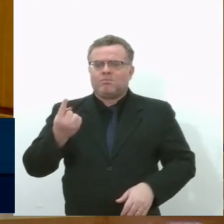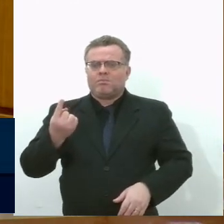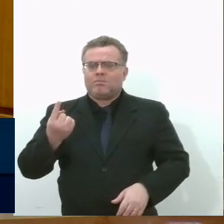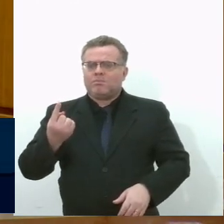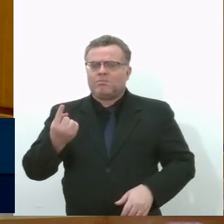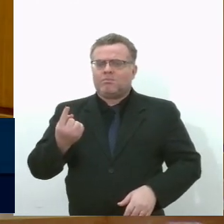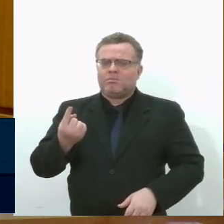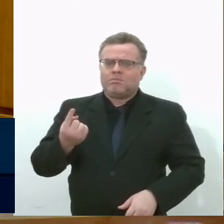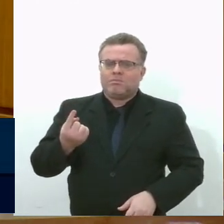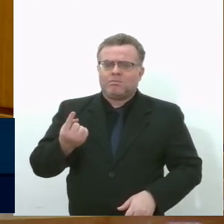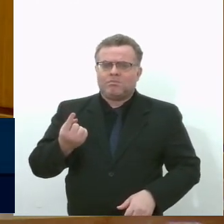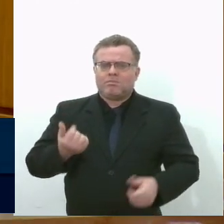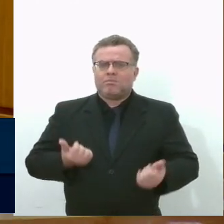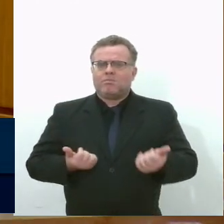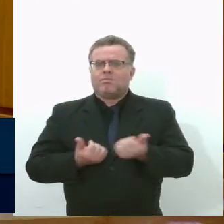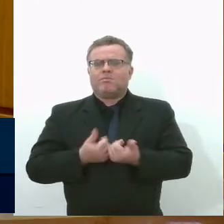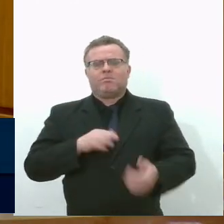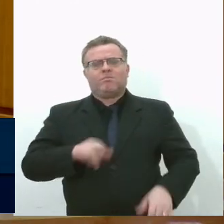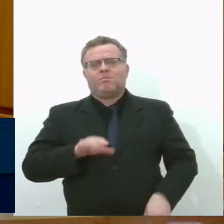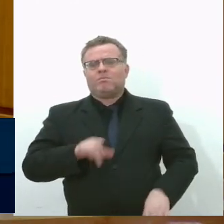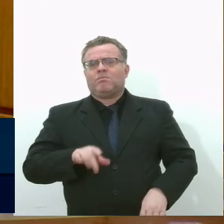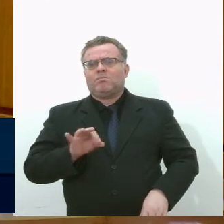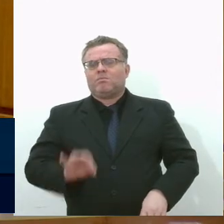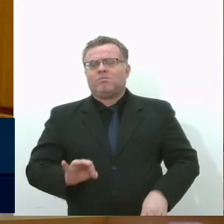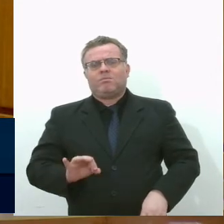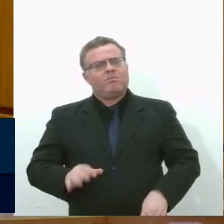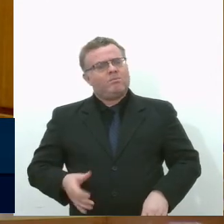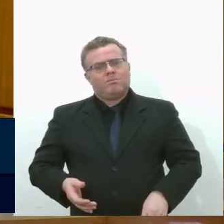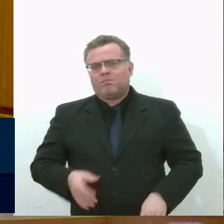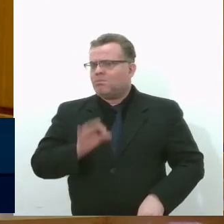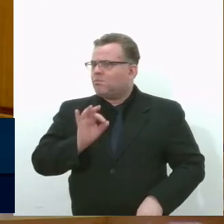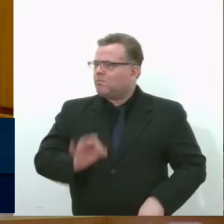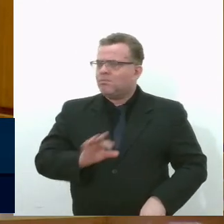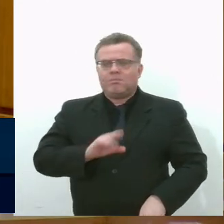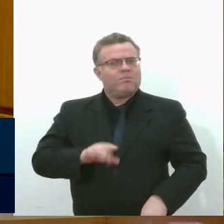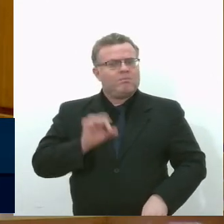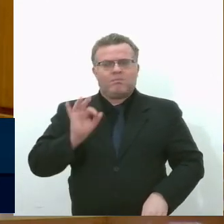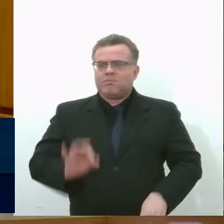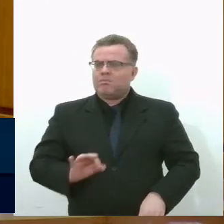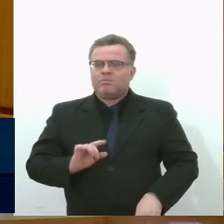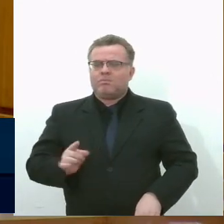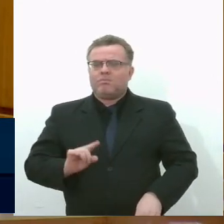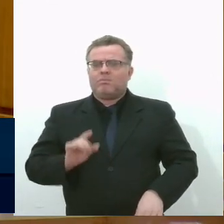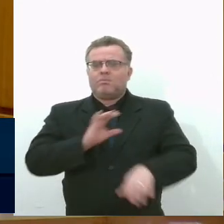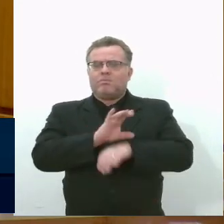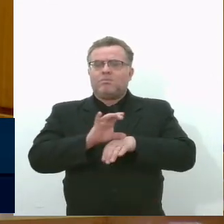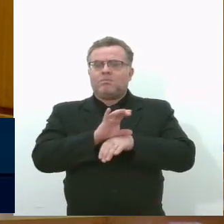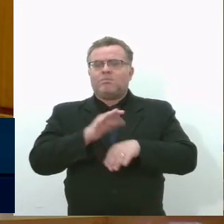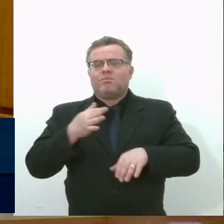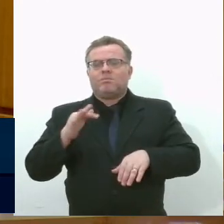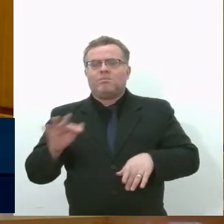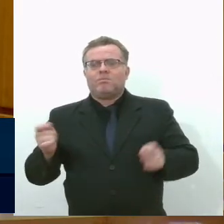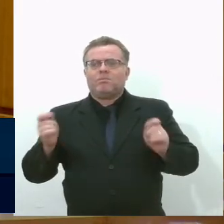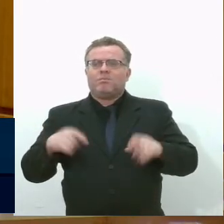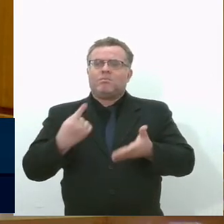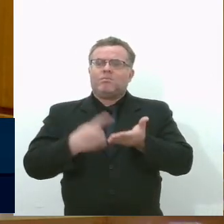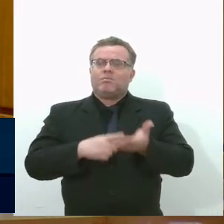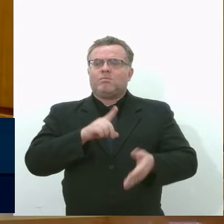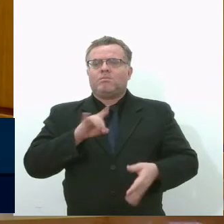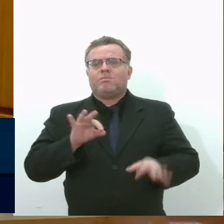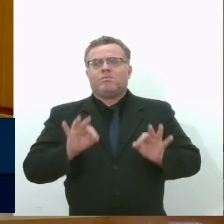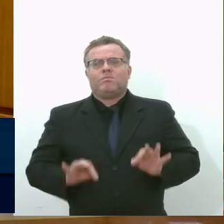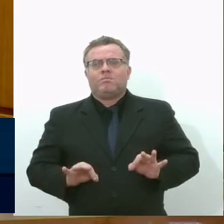E não é razoável. Olha, a Constituição estabelece um prazo, presidente. A Constituição do Estado